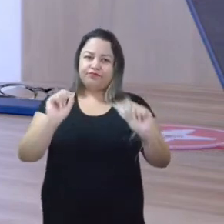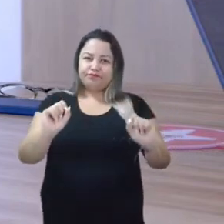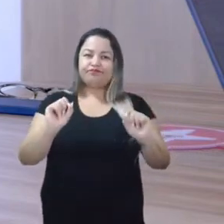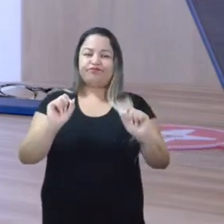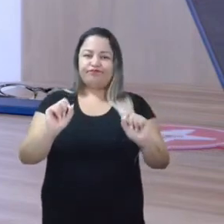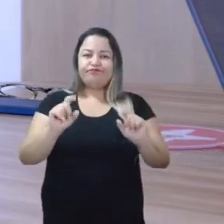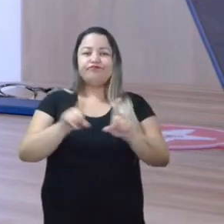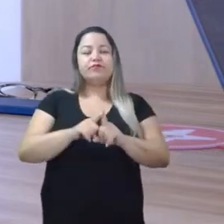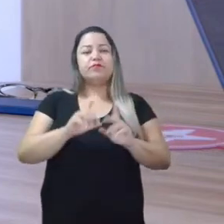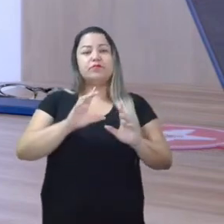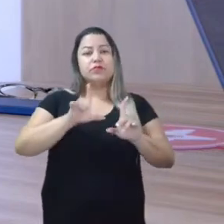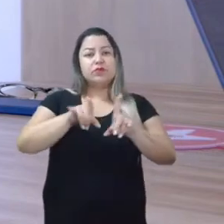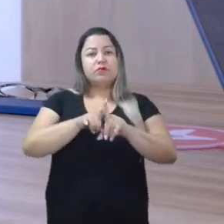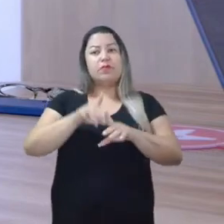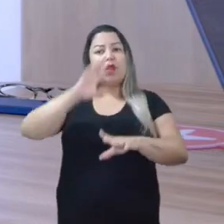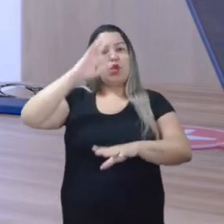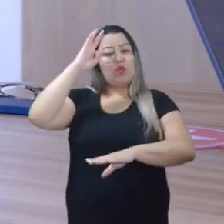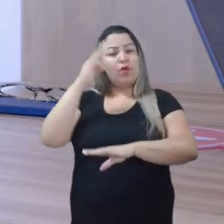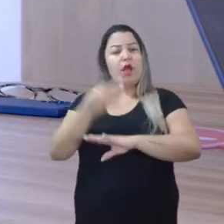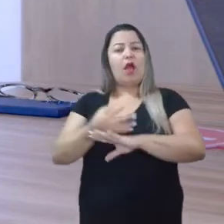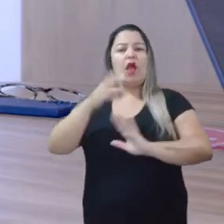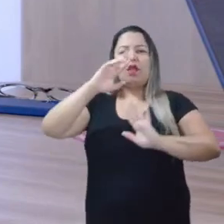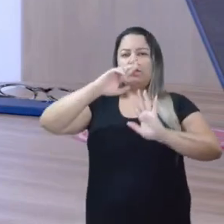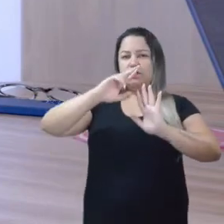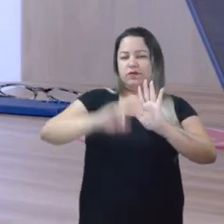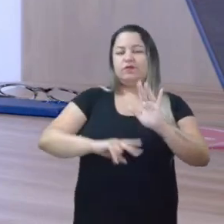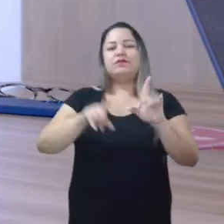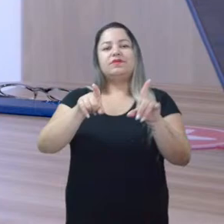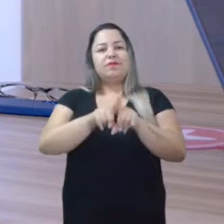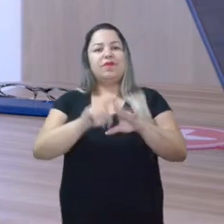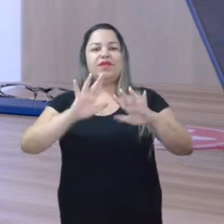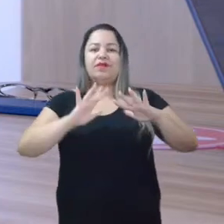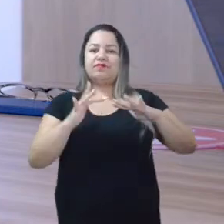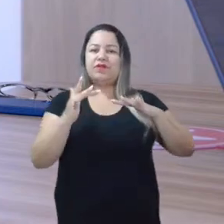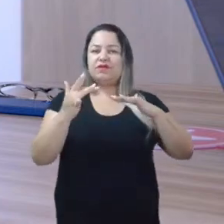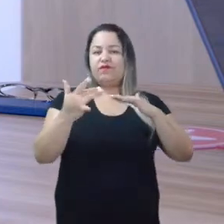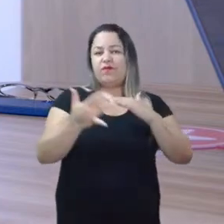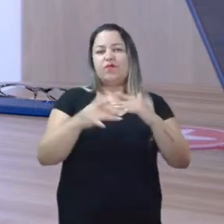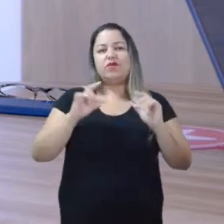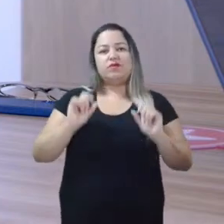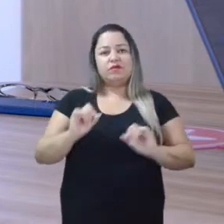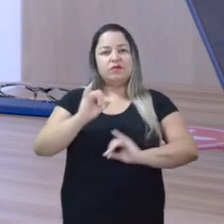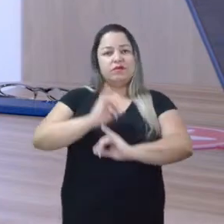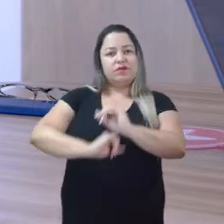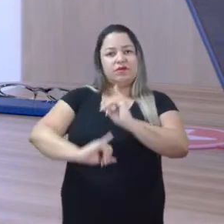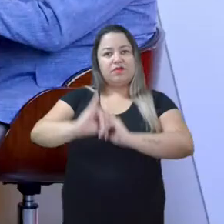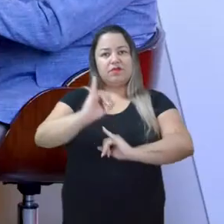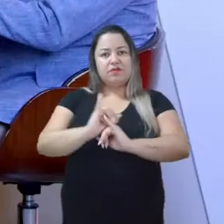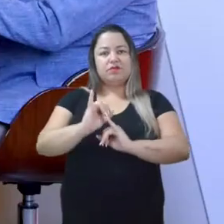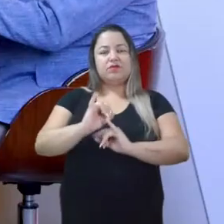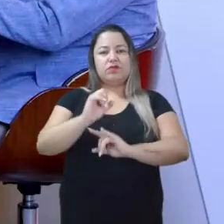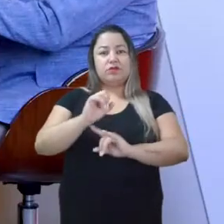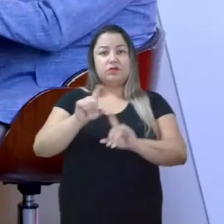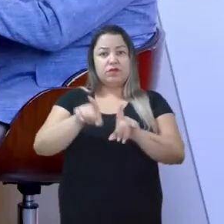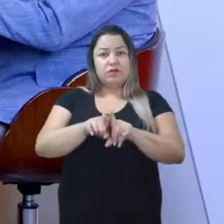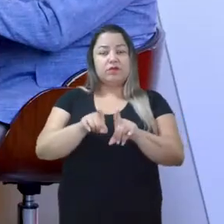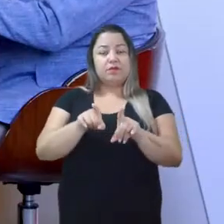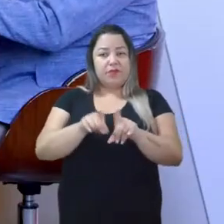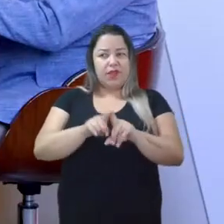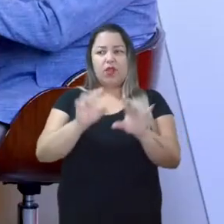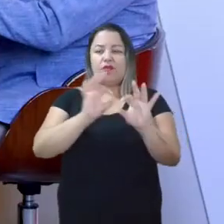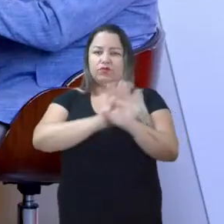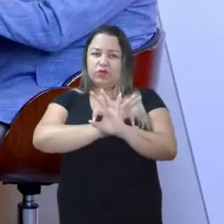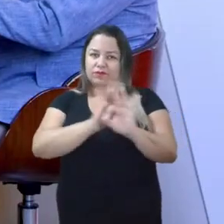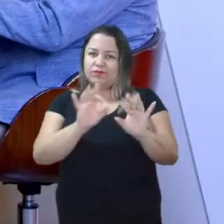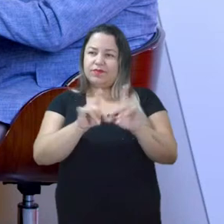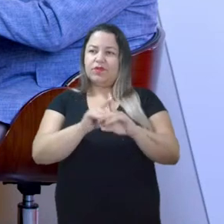tese discutindo a regulamentação das plataformas digitais, das redes sociais também. Perfeito. Isso envolve, por exemplo,